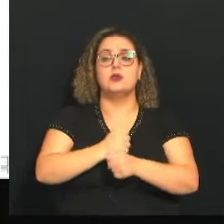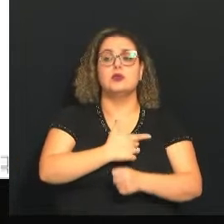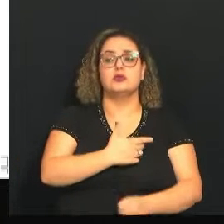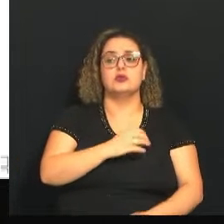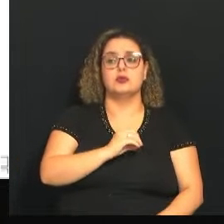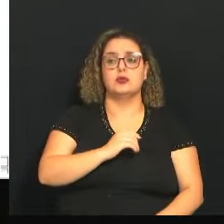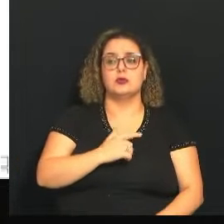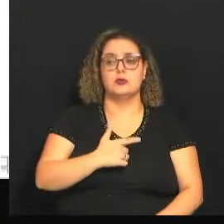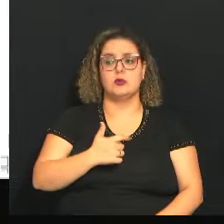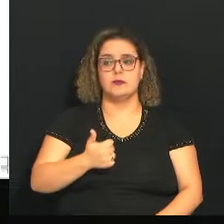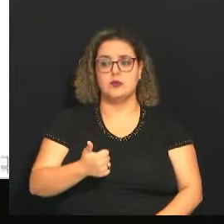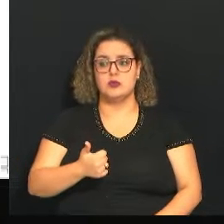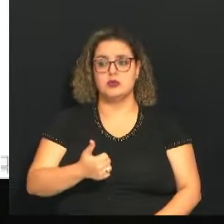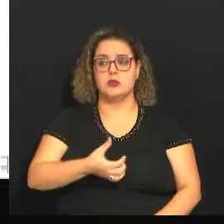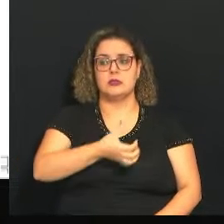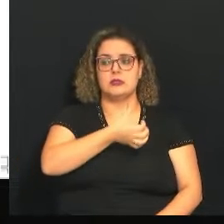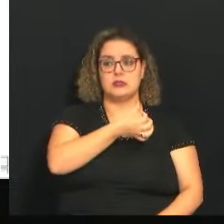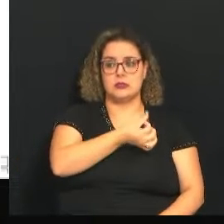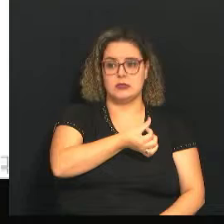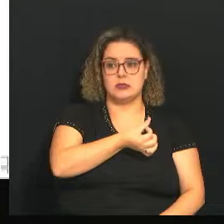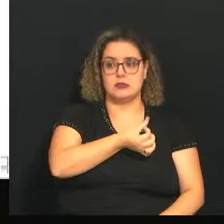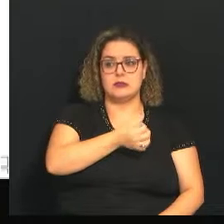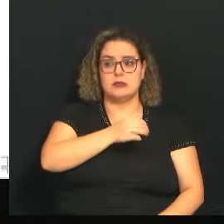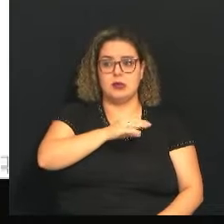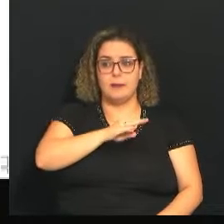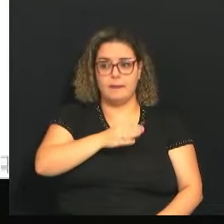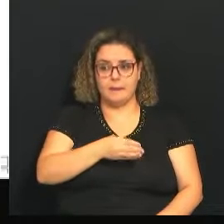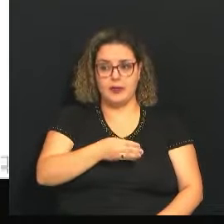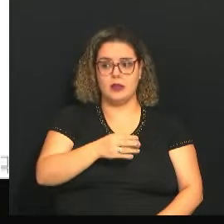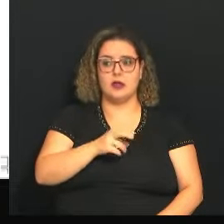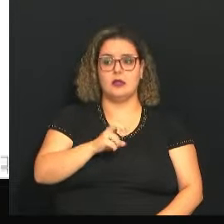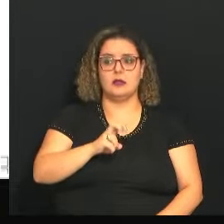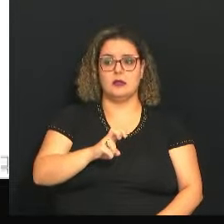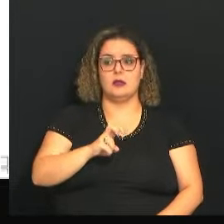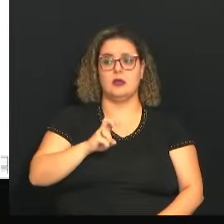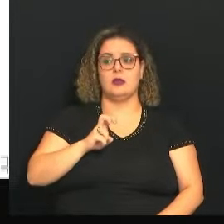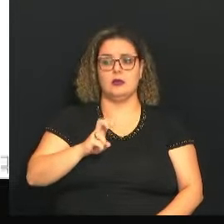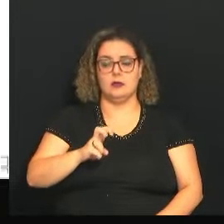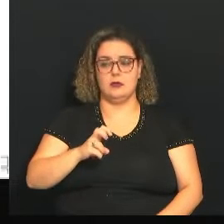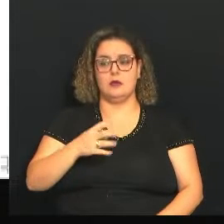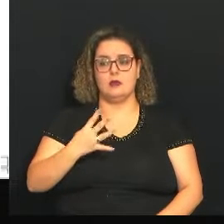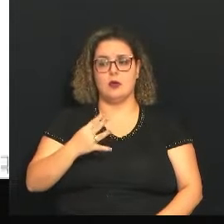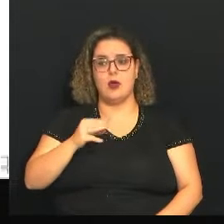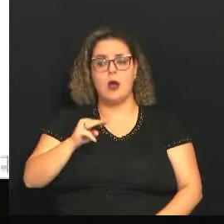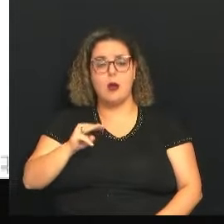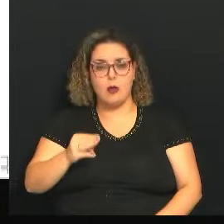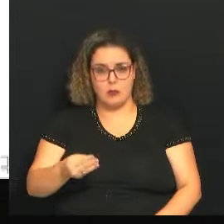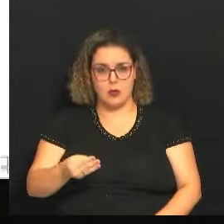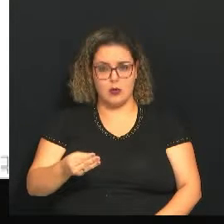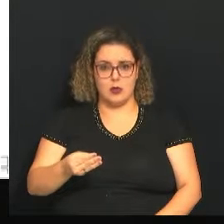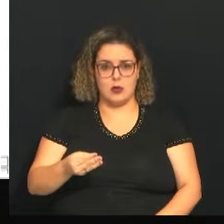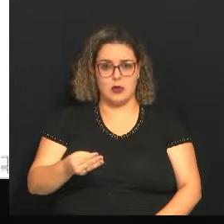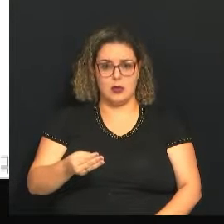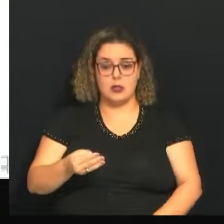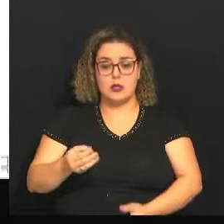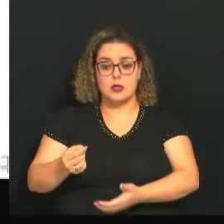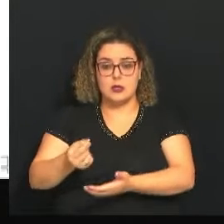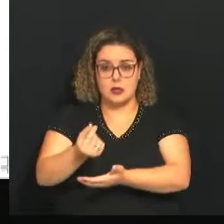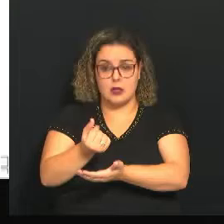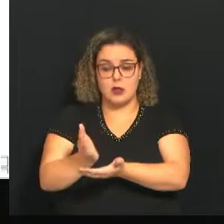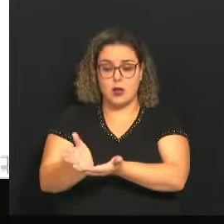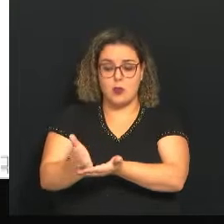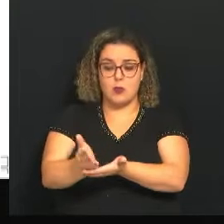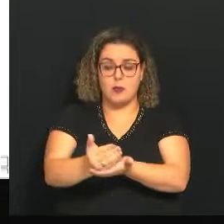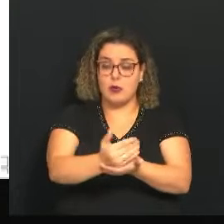gente não consegue ver um problema de caixa. Efetivamente, não há esse problema de caixa, tá? A